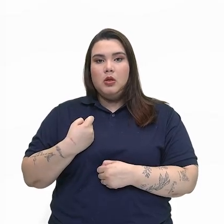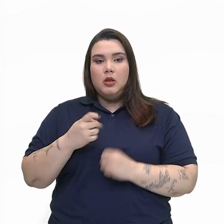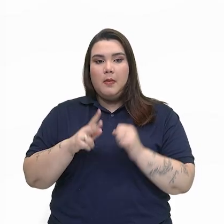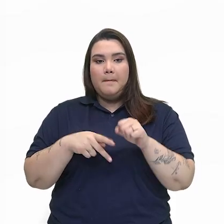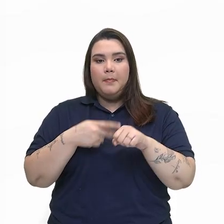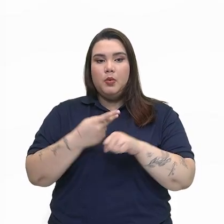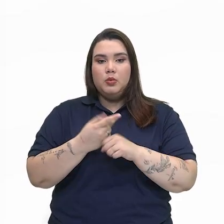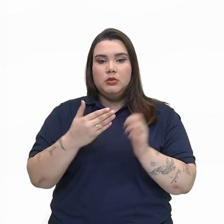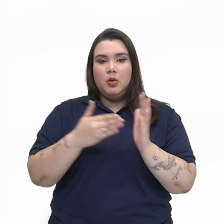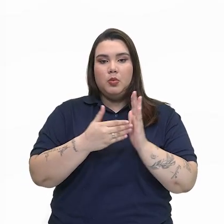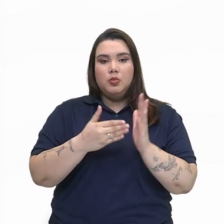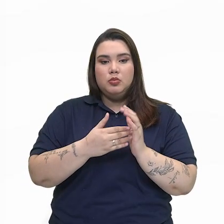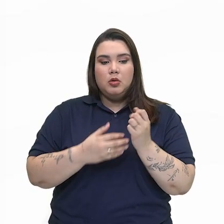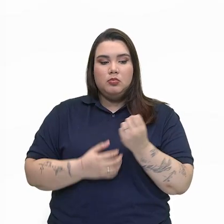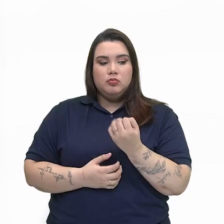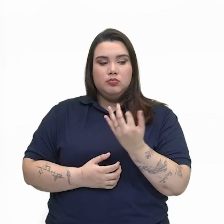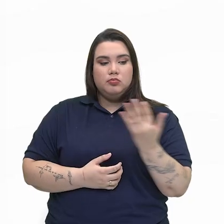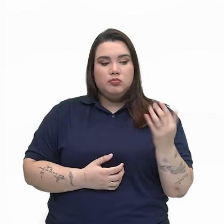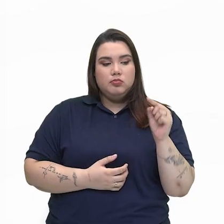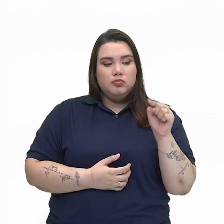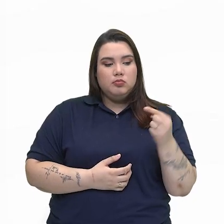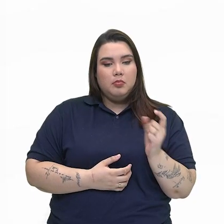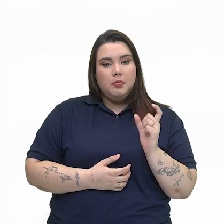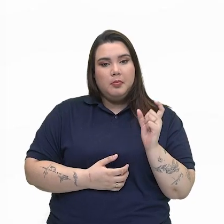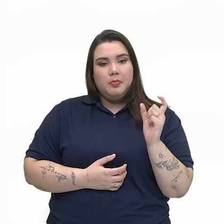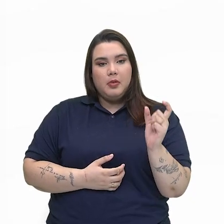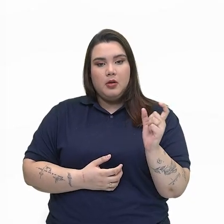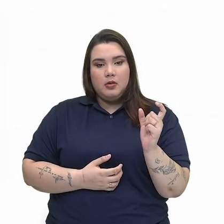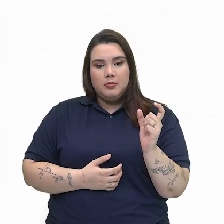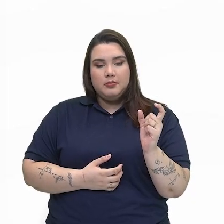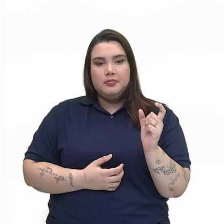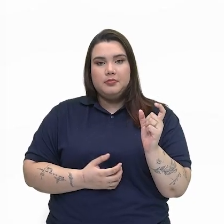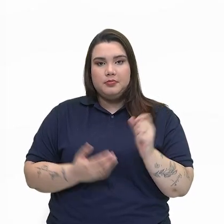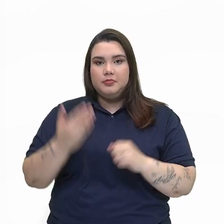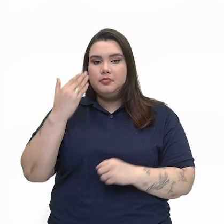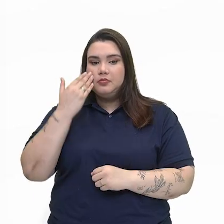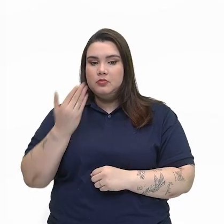posterior à última casa decimal, como nós vimos aqui, ó,